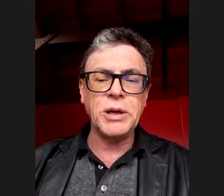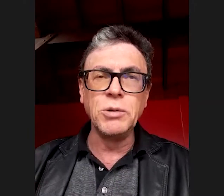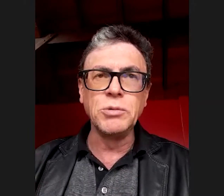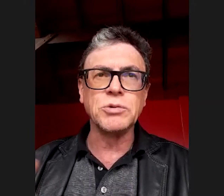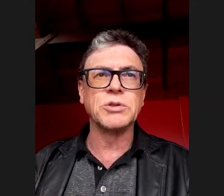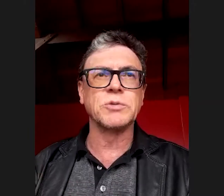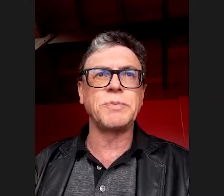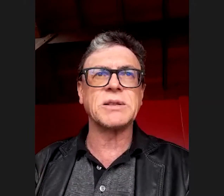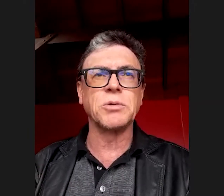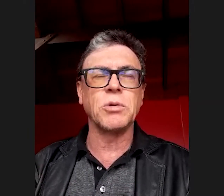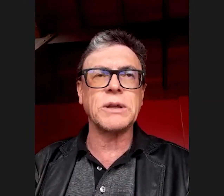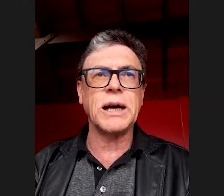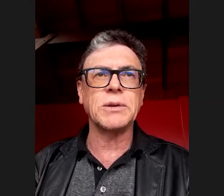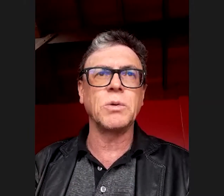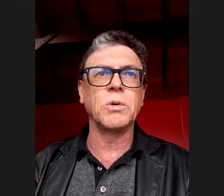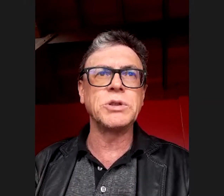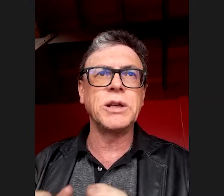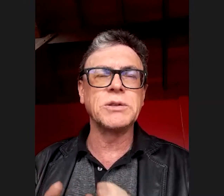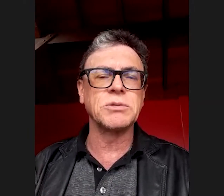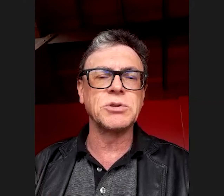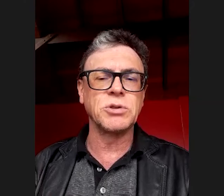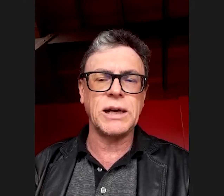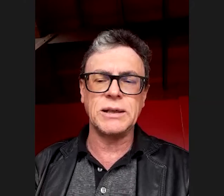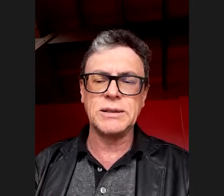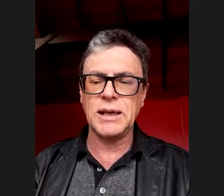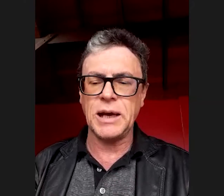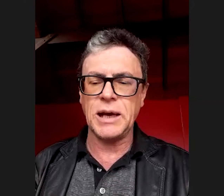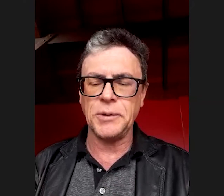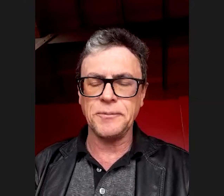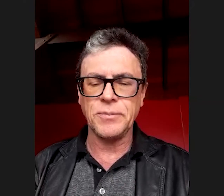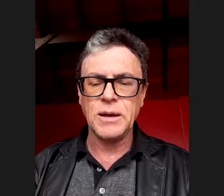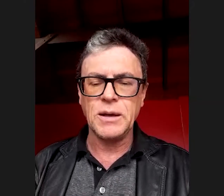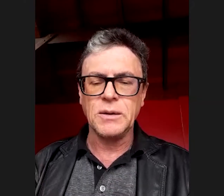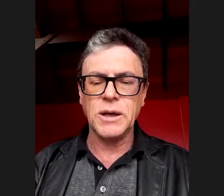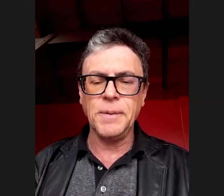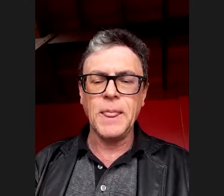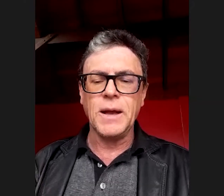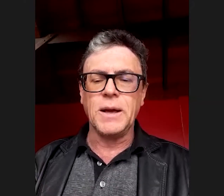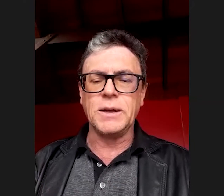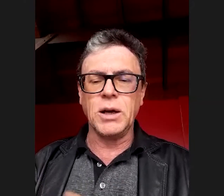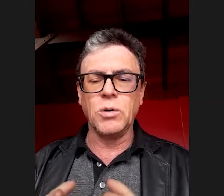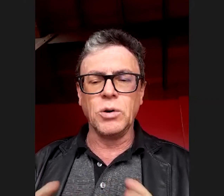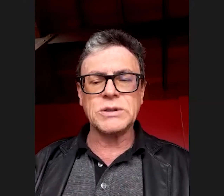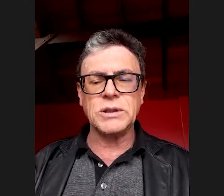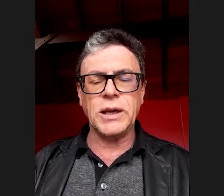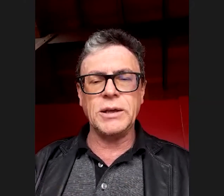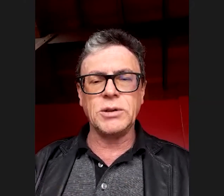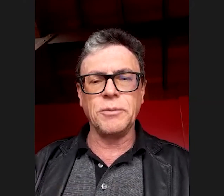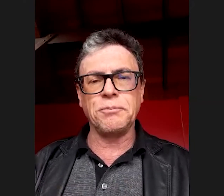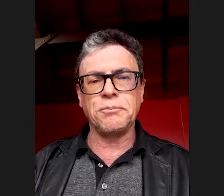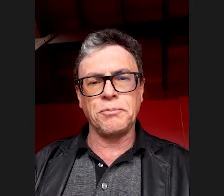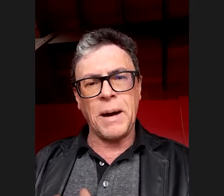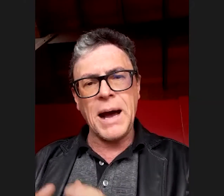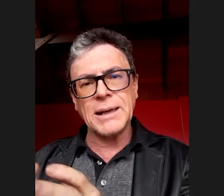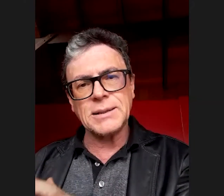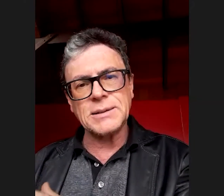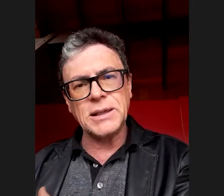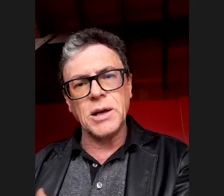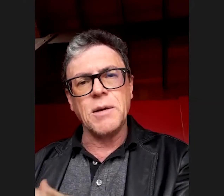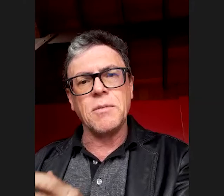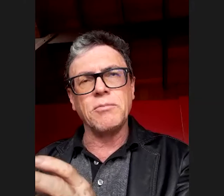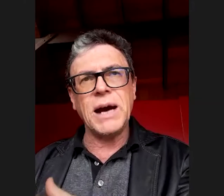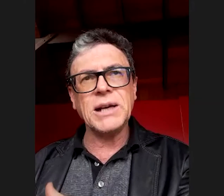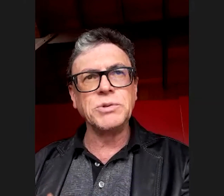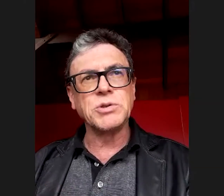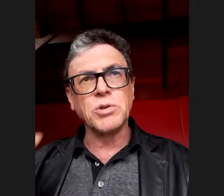os períodos de suspensão do contrato ou de redução de jornada e de salário. Né? Então, passa a